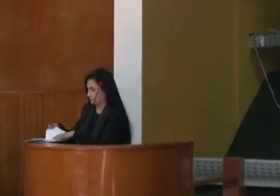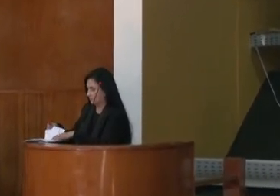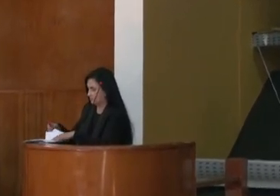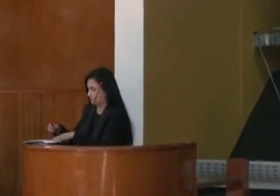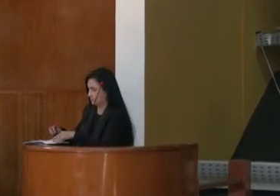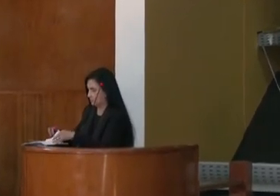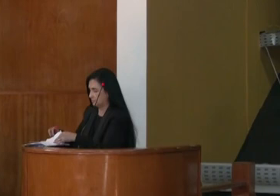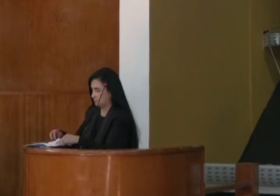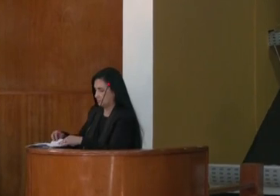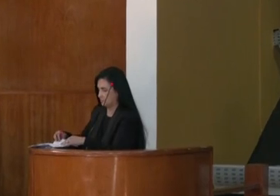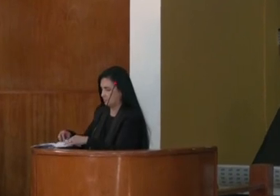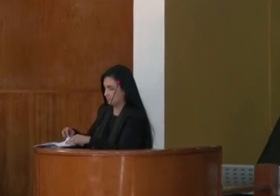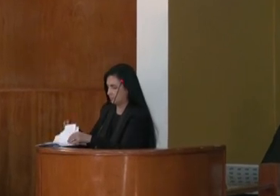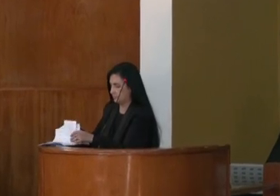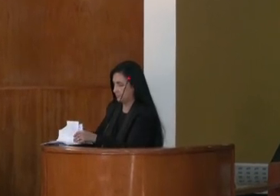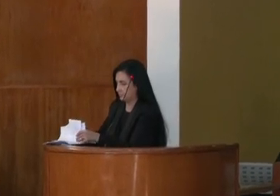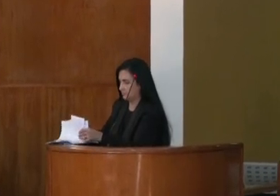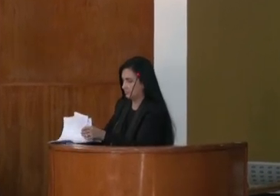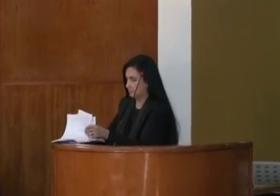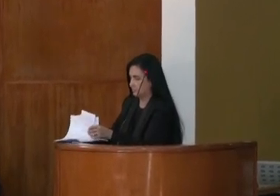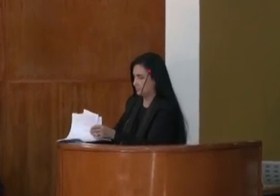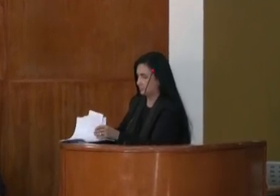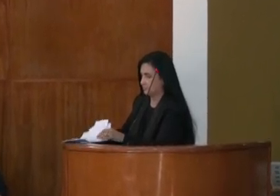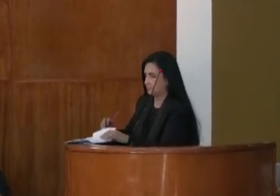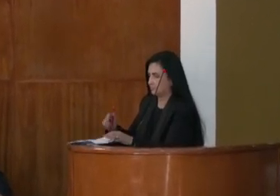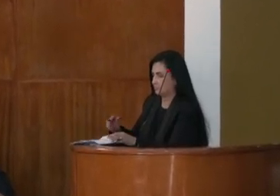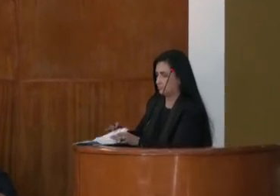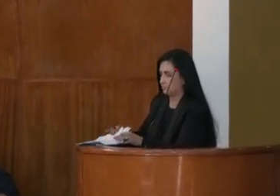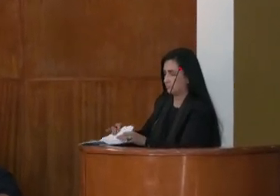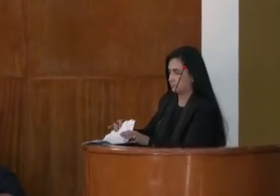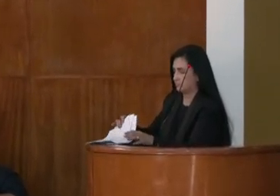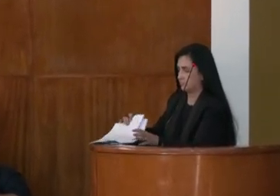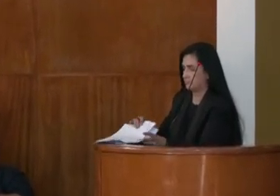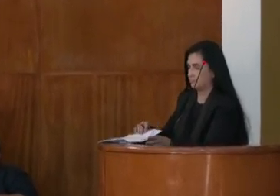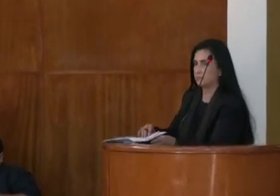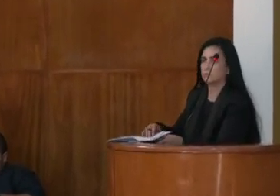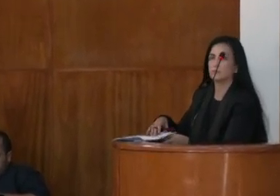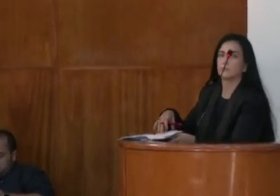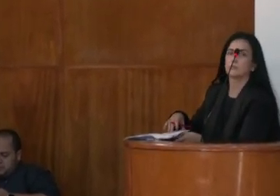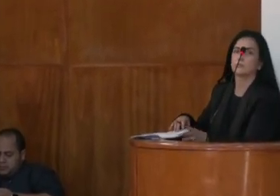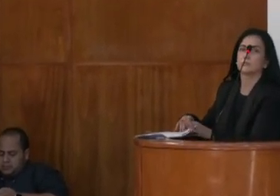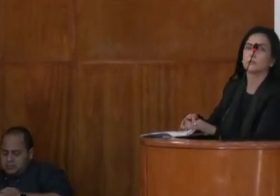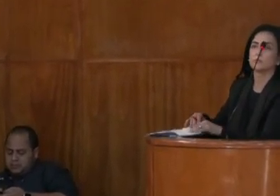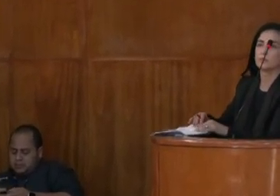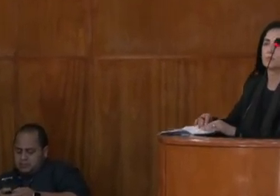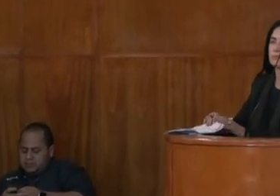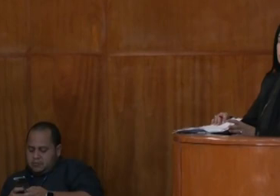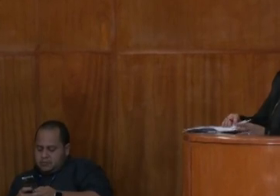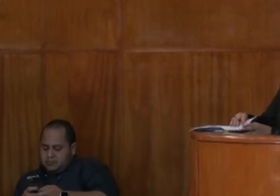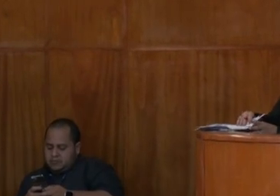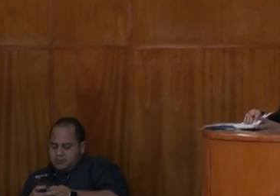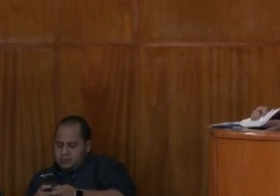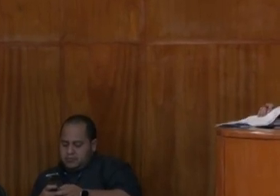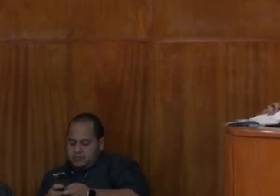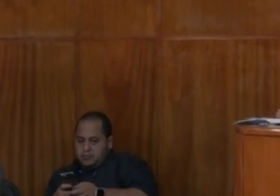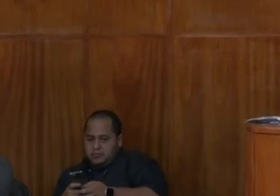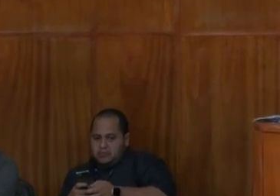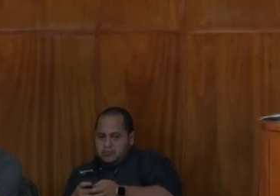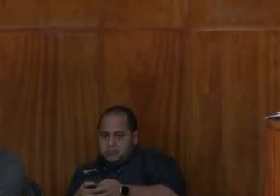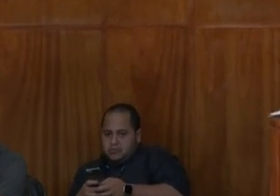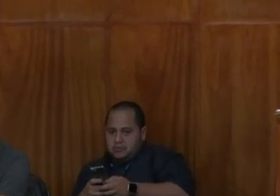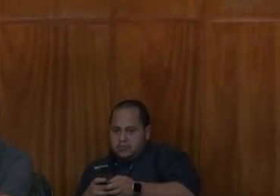pensando nessa bandeira que é a empregabilidade para aqueles que são capazes. Ele só precisa de uma